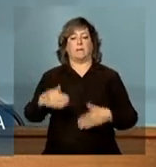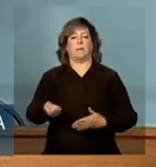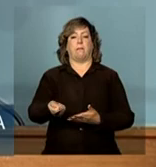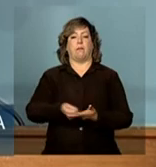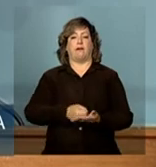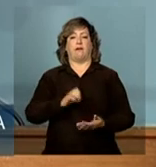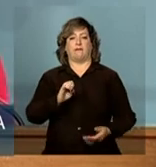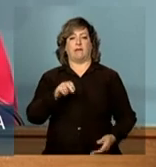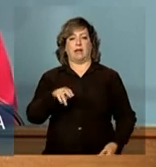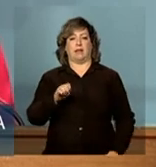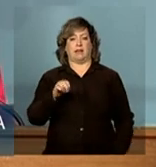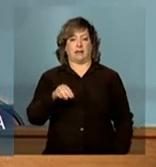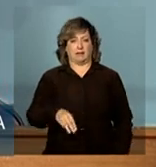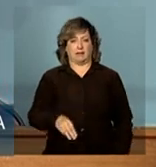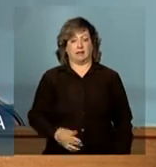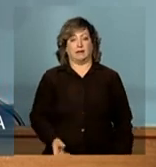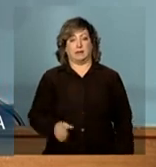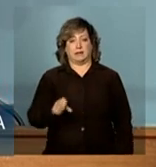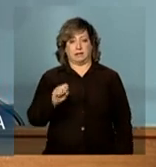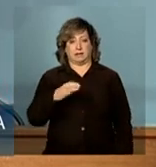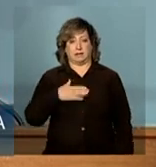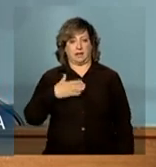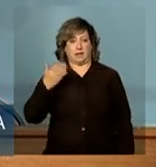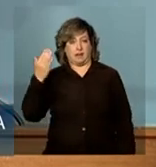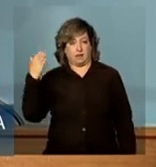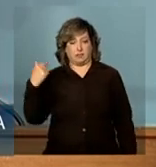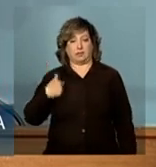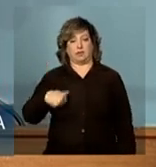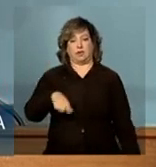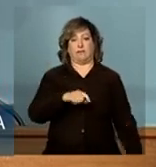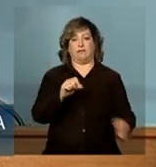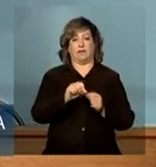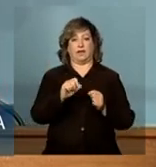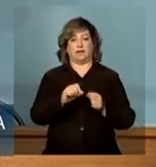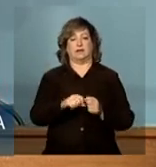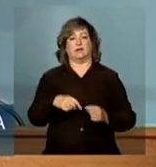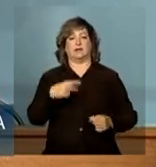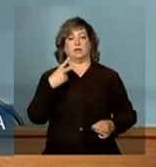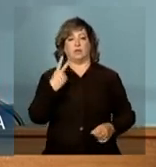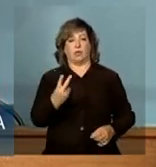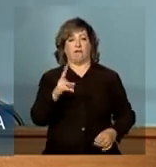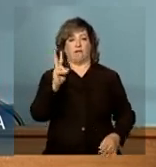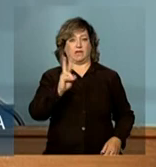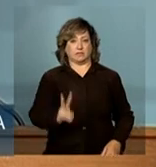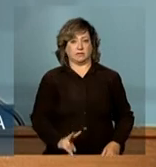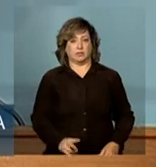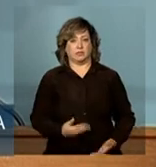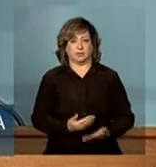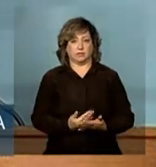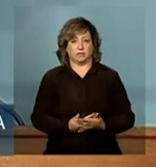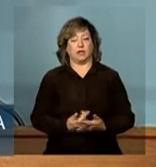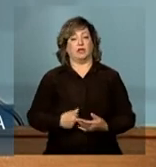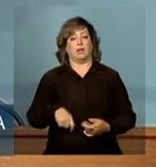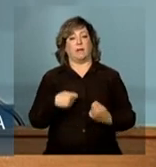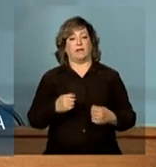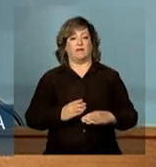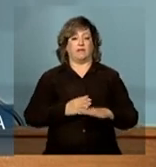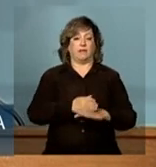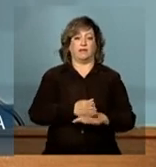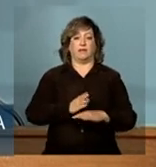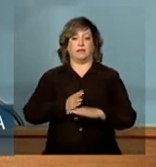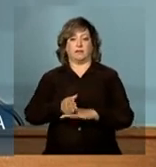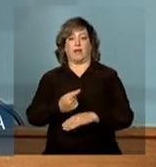Se o aluno, na minha época, para a gente fazer dois vestibulares, a gente tinha de ir em cada uma,